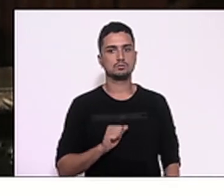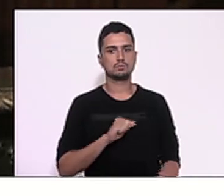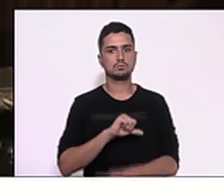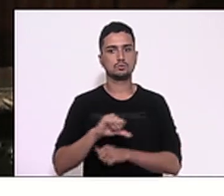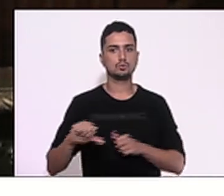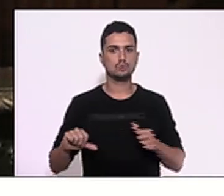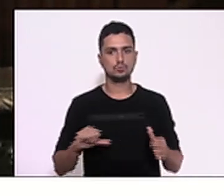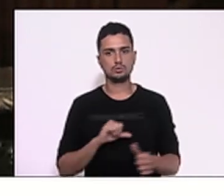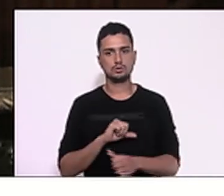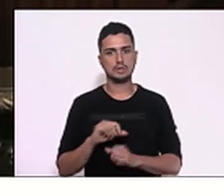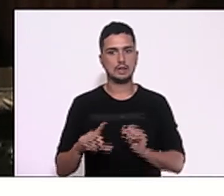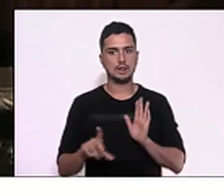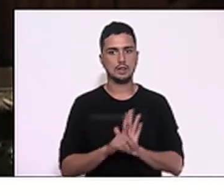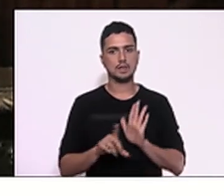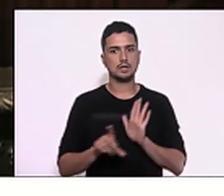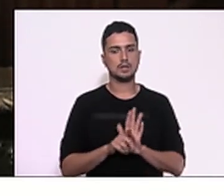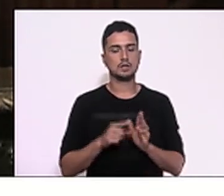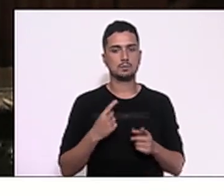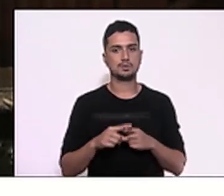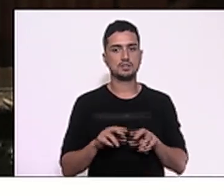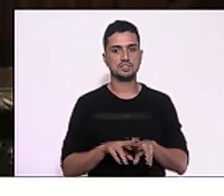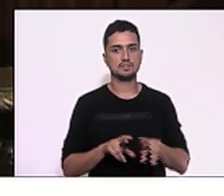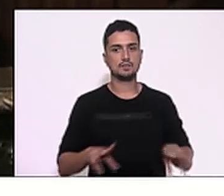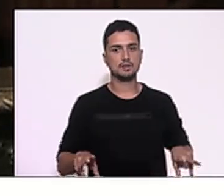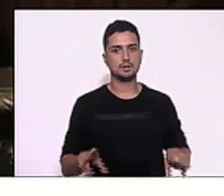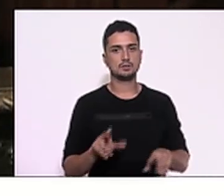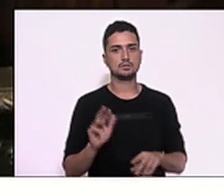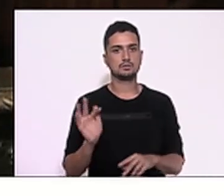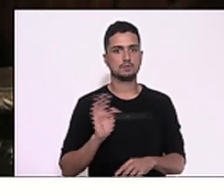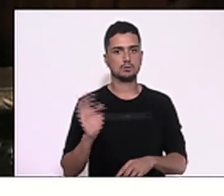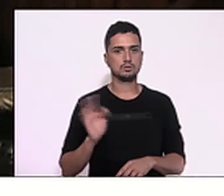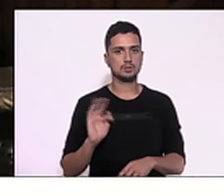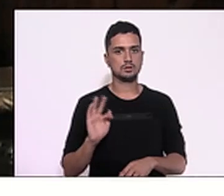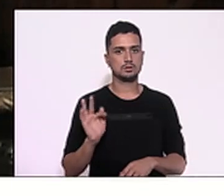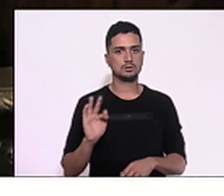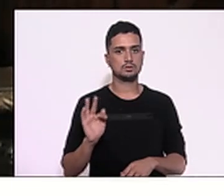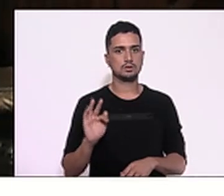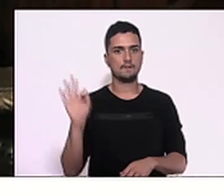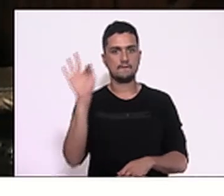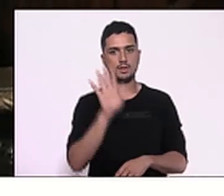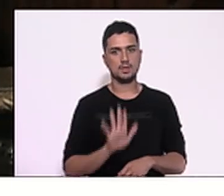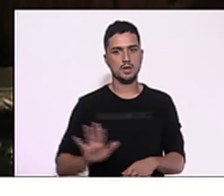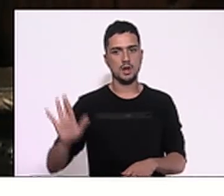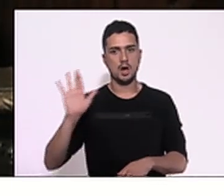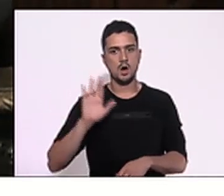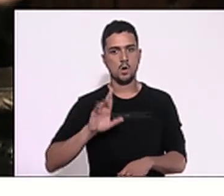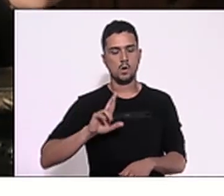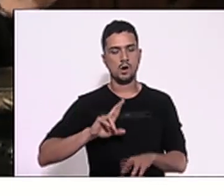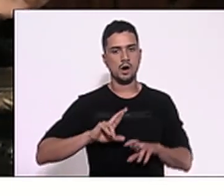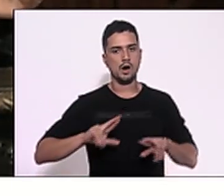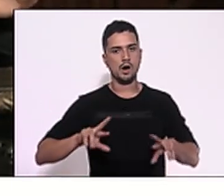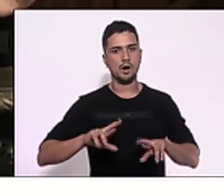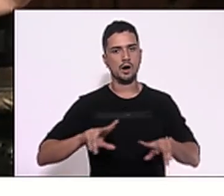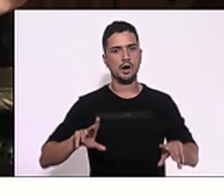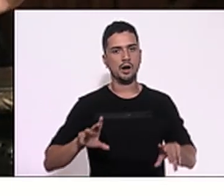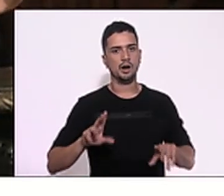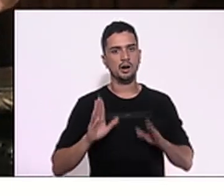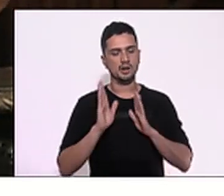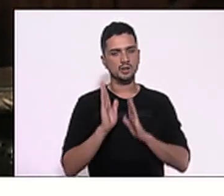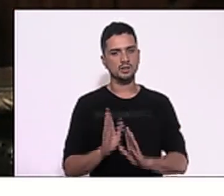integrantes da lista tríplice aquele que ele deseja nomear para exercer a reitoria de uma universidade federal. Não é o caso do